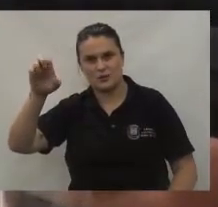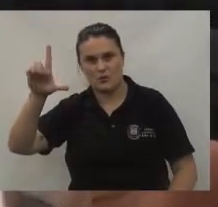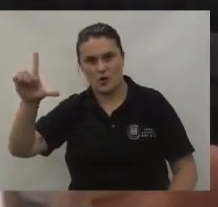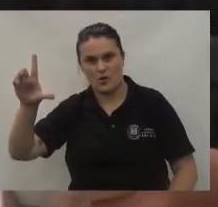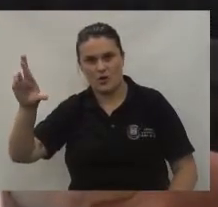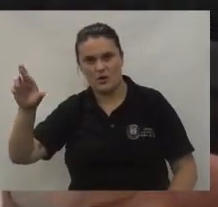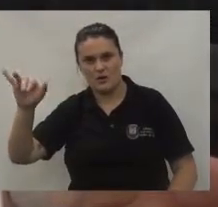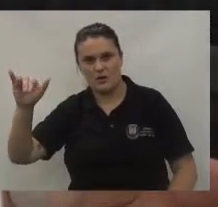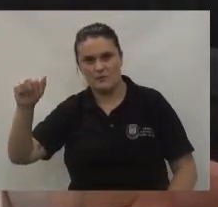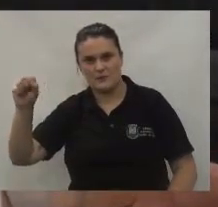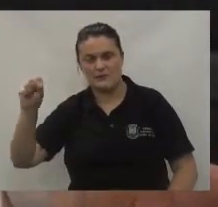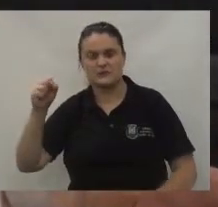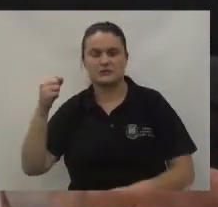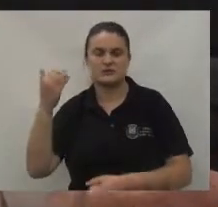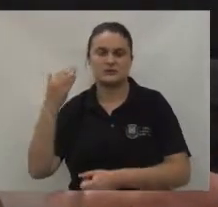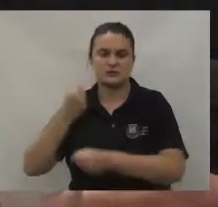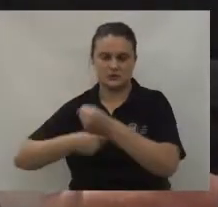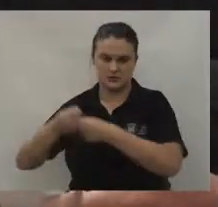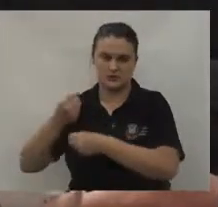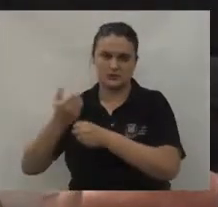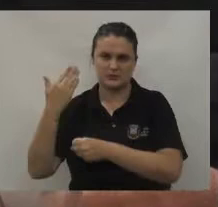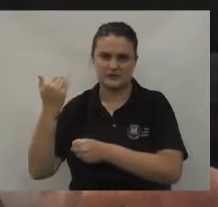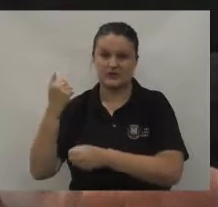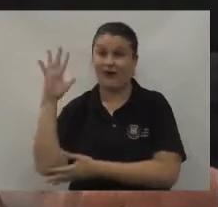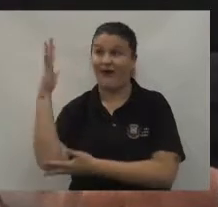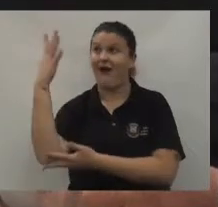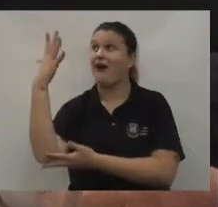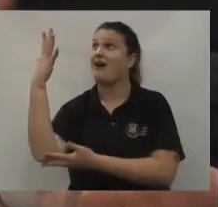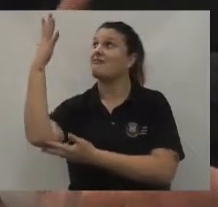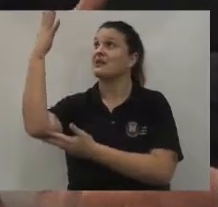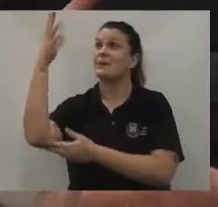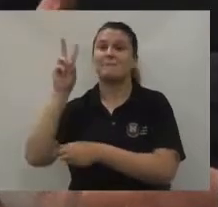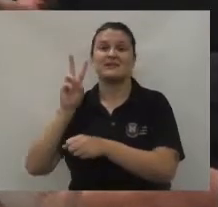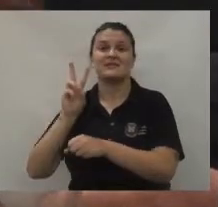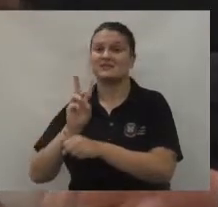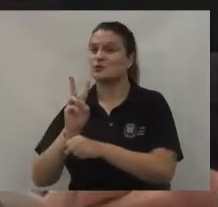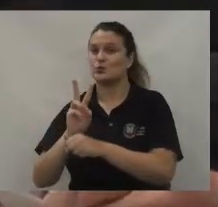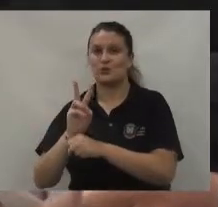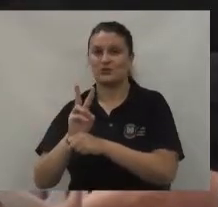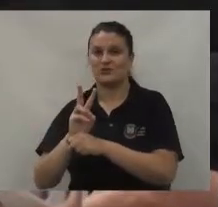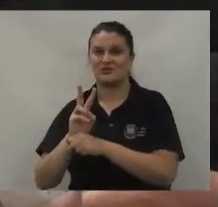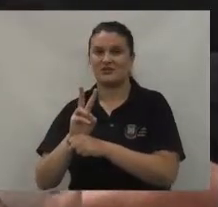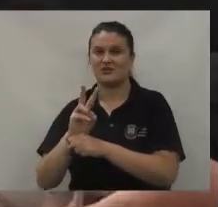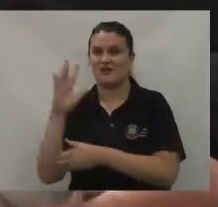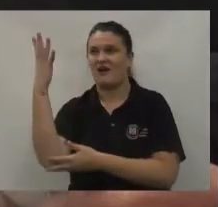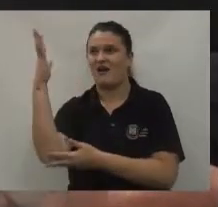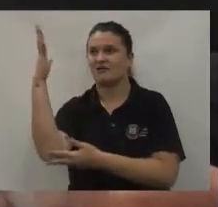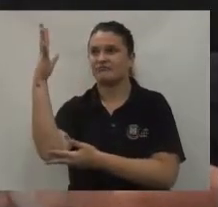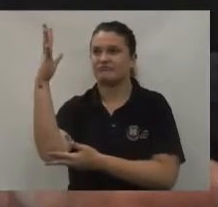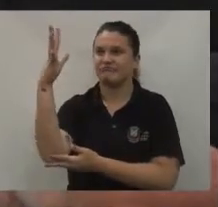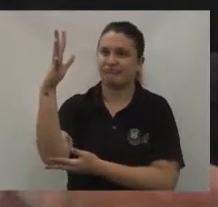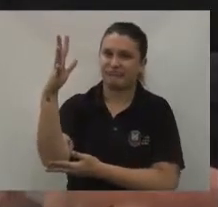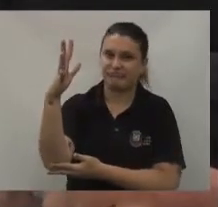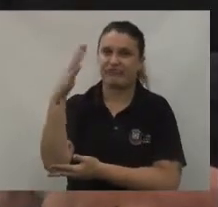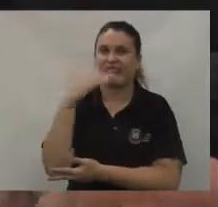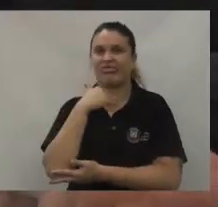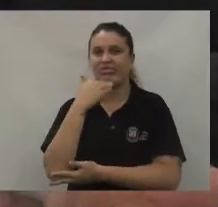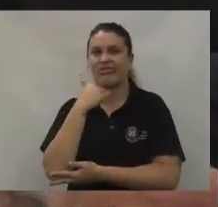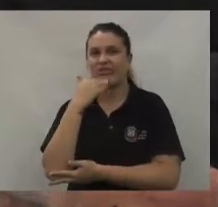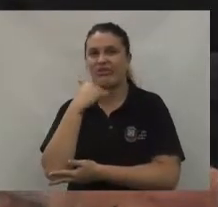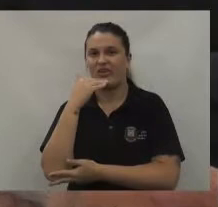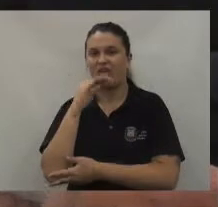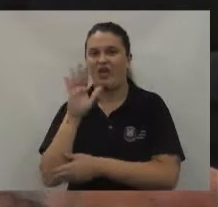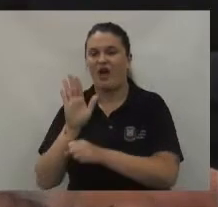no mandato passado as árvores tão grande mas não tem ninguém para cuidar das árvores é tão tudo entortando não tem ninguém pra colocá lo em uma